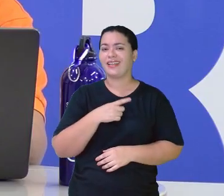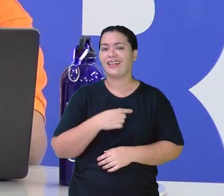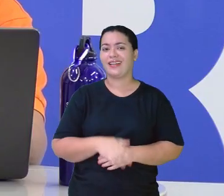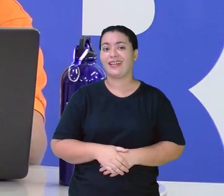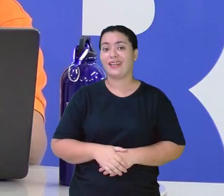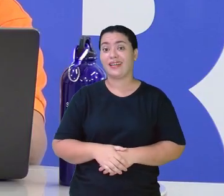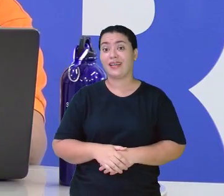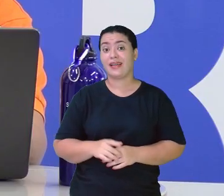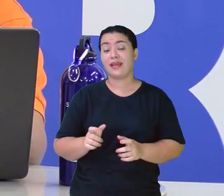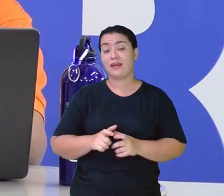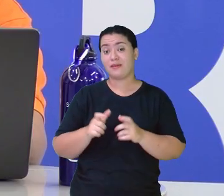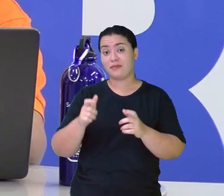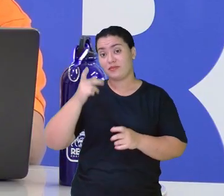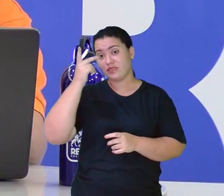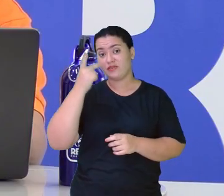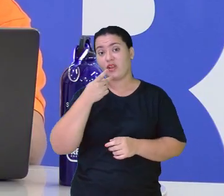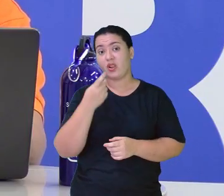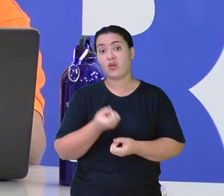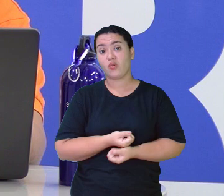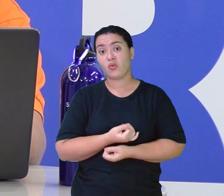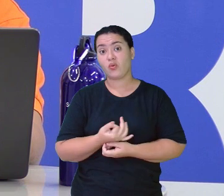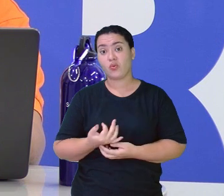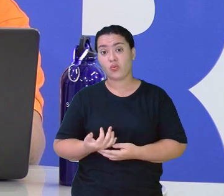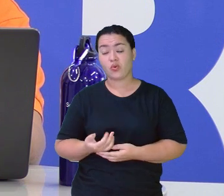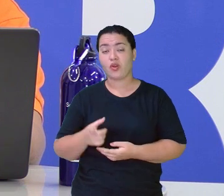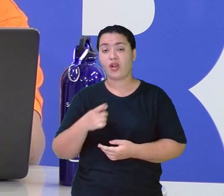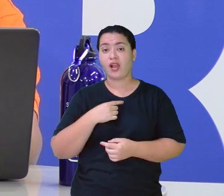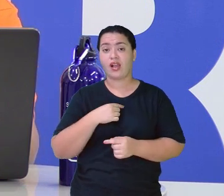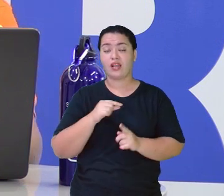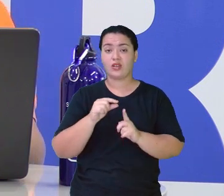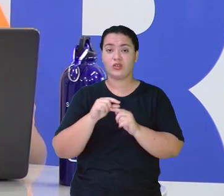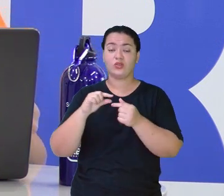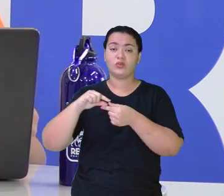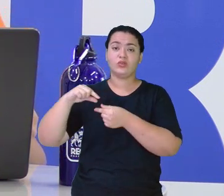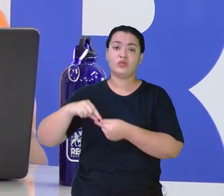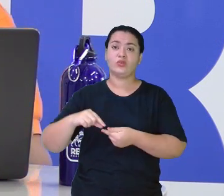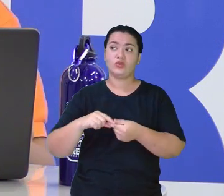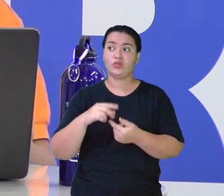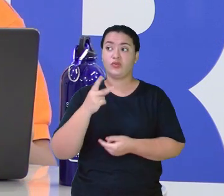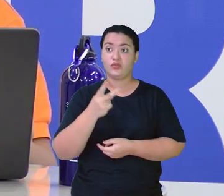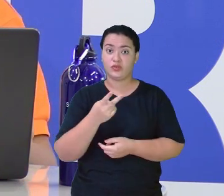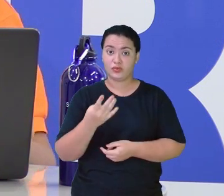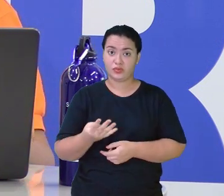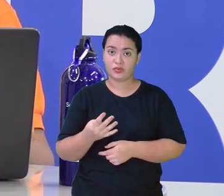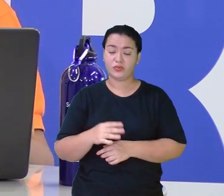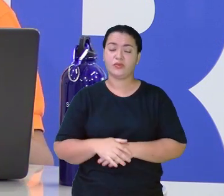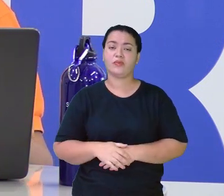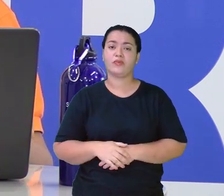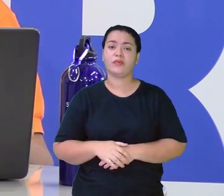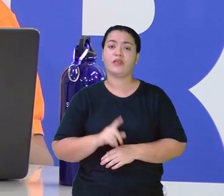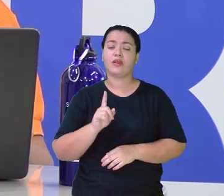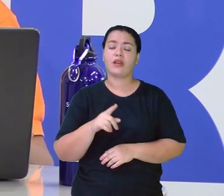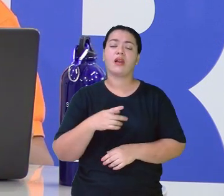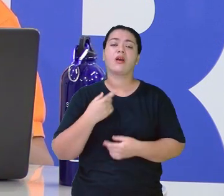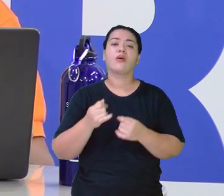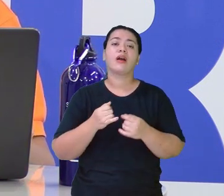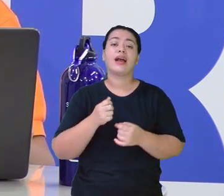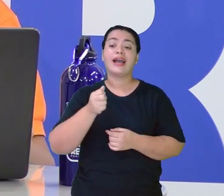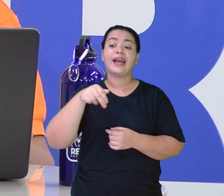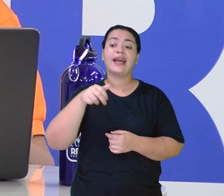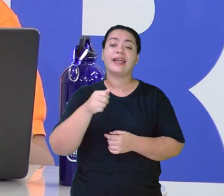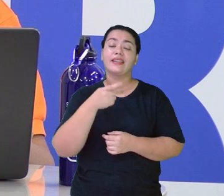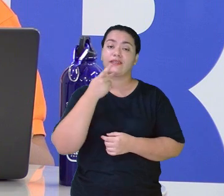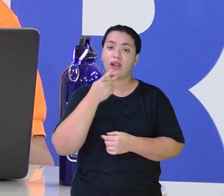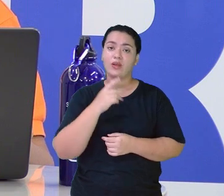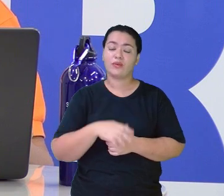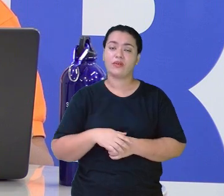A maioria deles já colocaram a quantidade de quadradinhos que o chocolate tem. Disseram que é 24. O palpite foi da Ana.